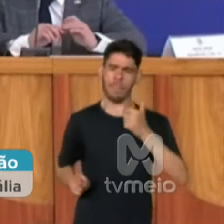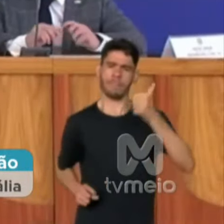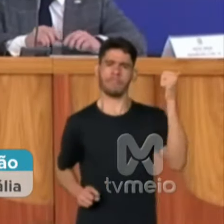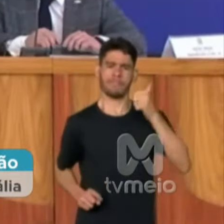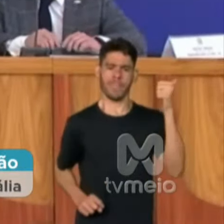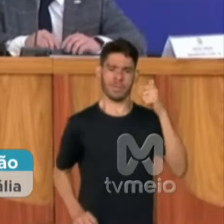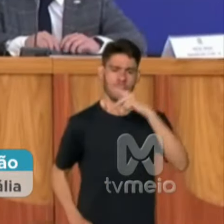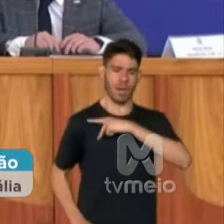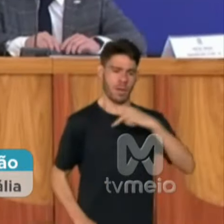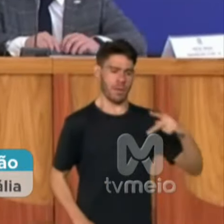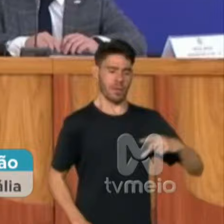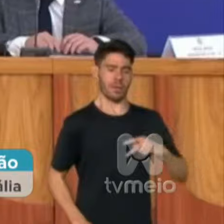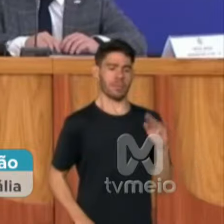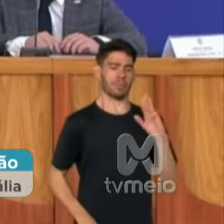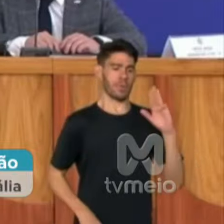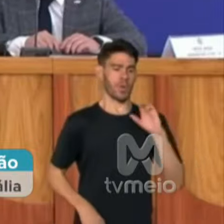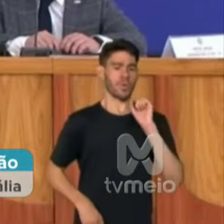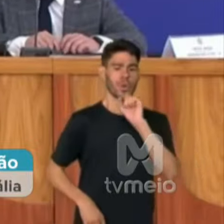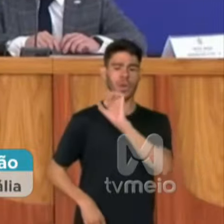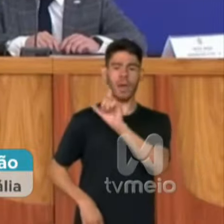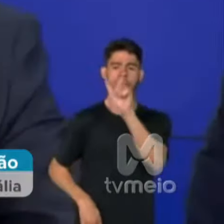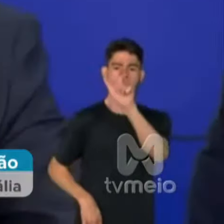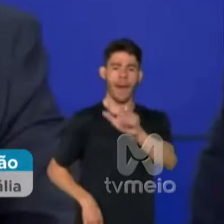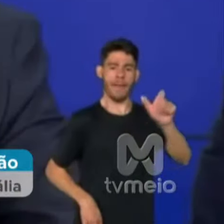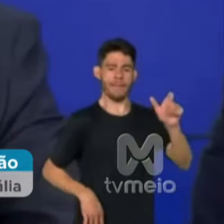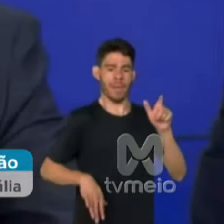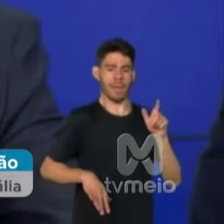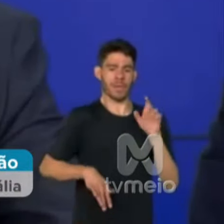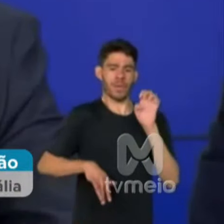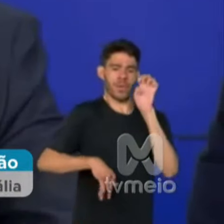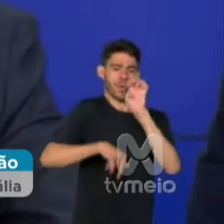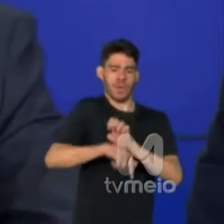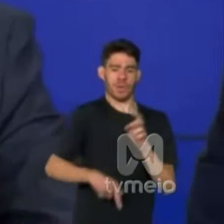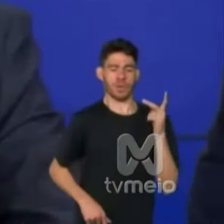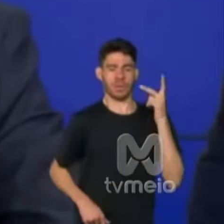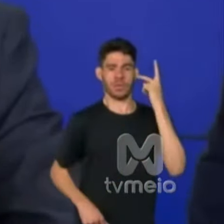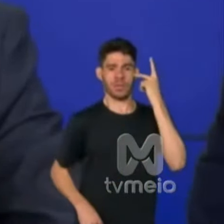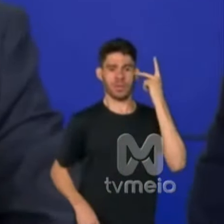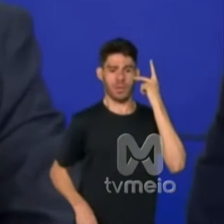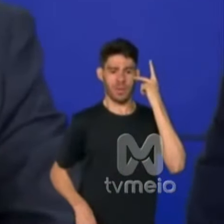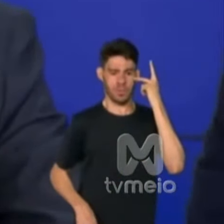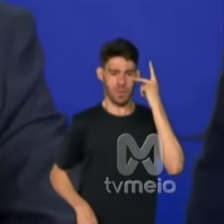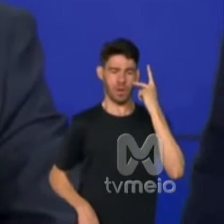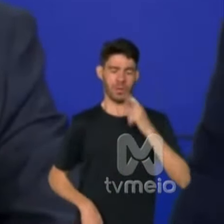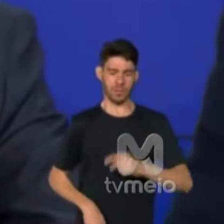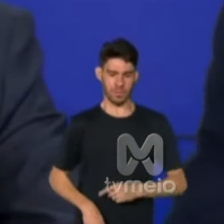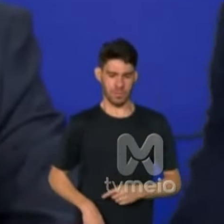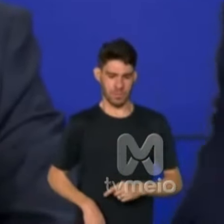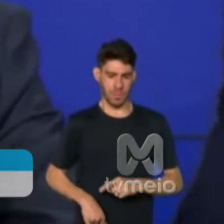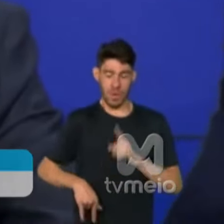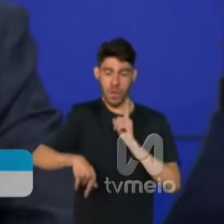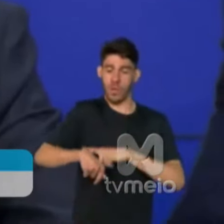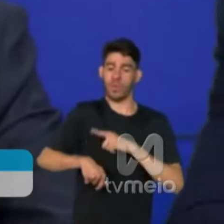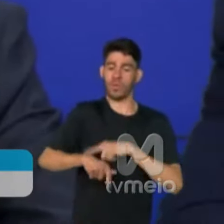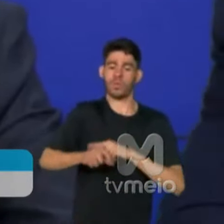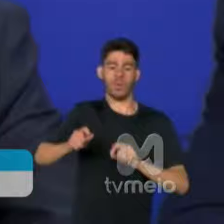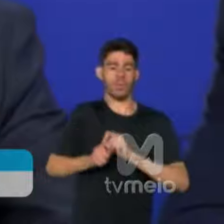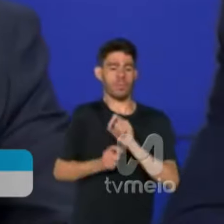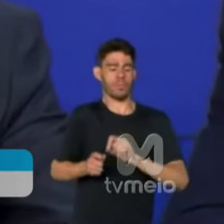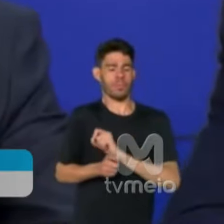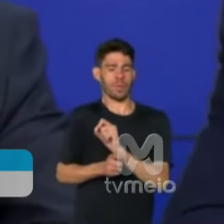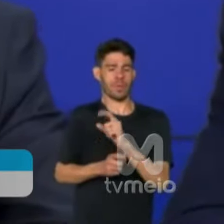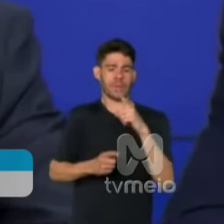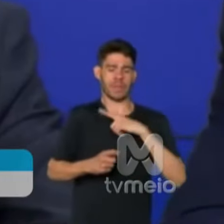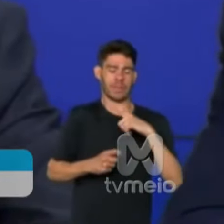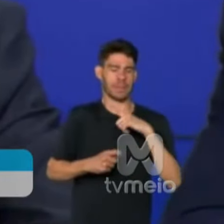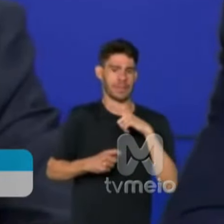presidente Lula é dirigido à pessoas do Estado de São Paulo mais notadamente os paulistanos que nesse momento estão sendo